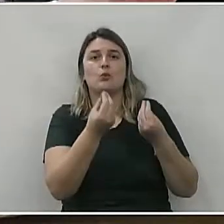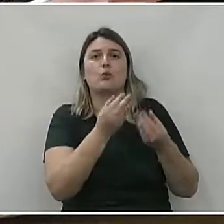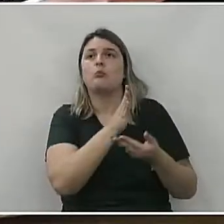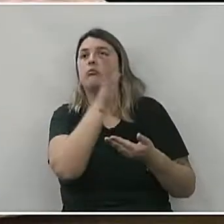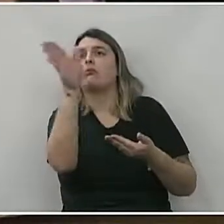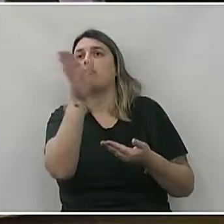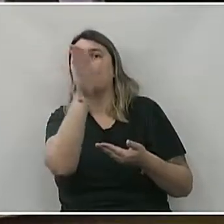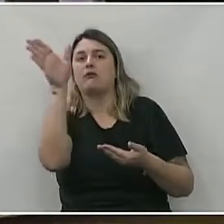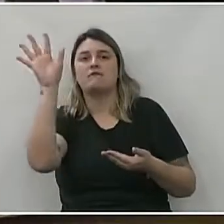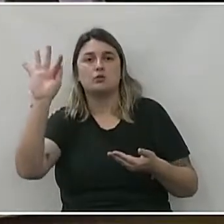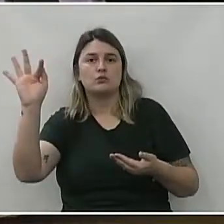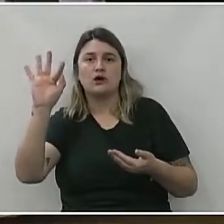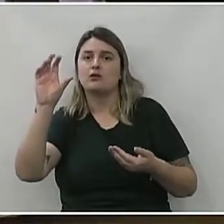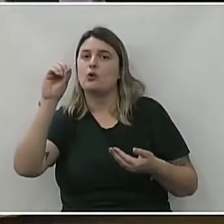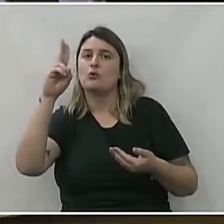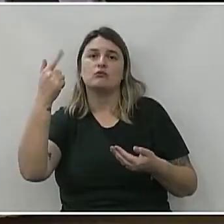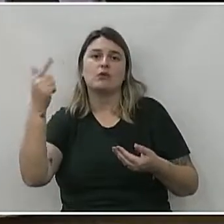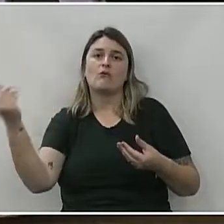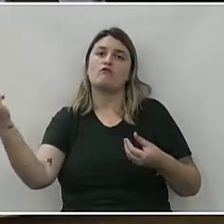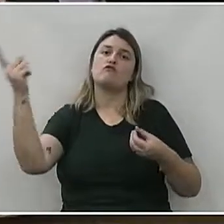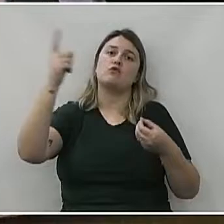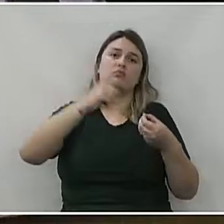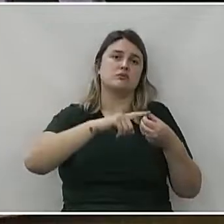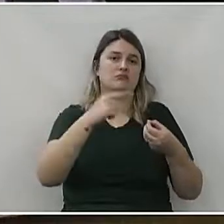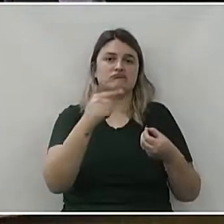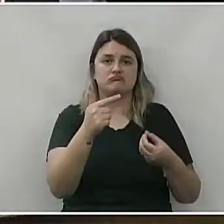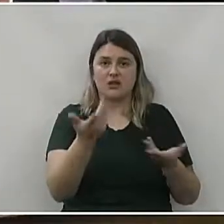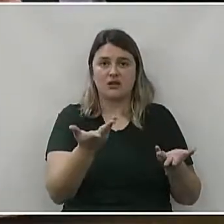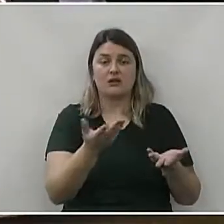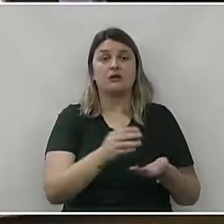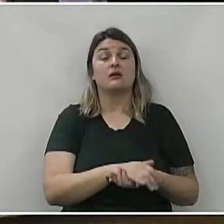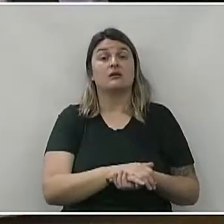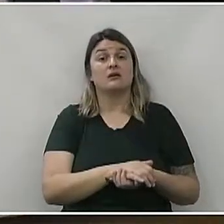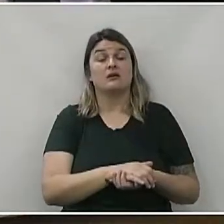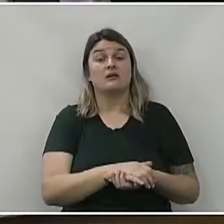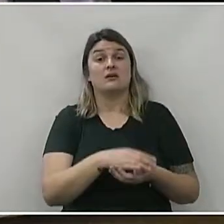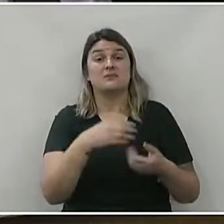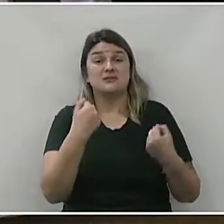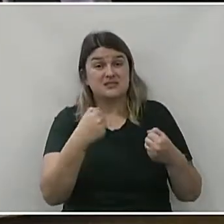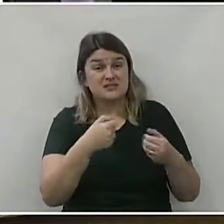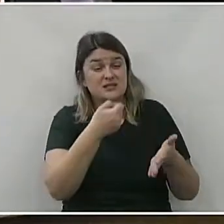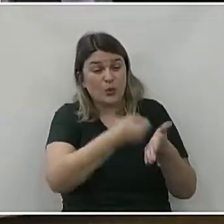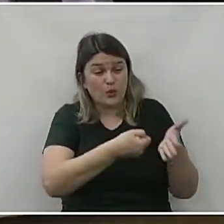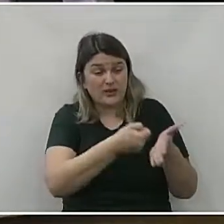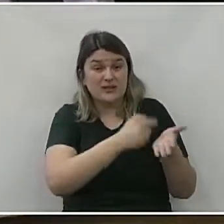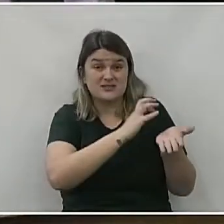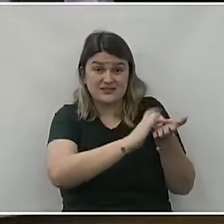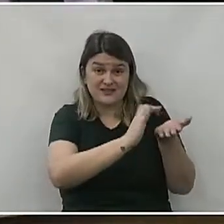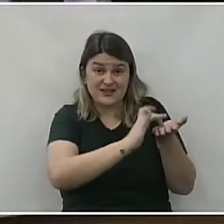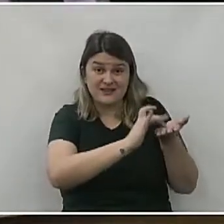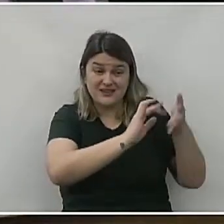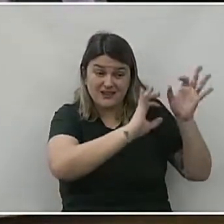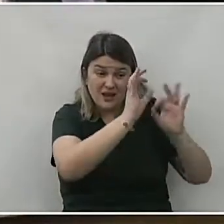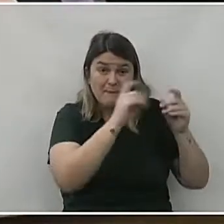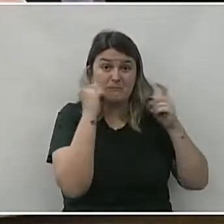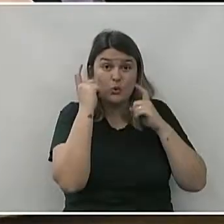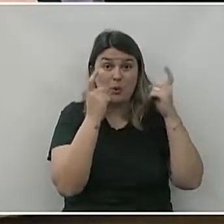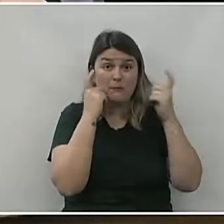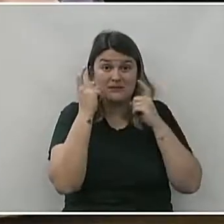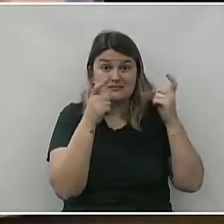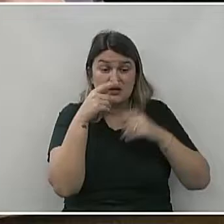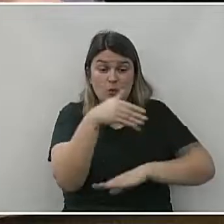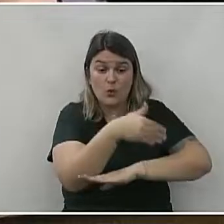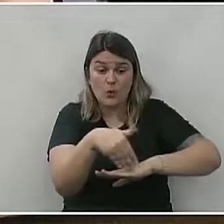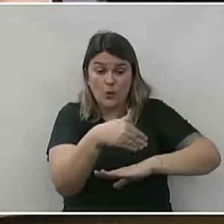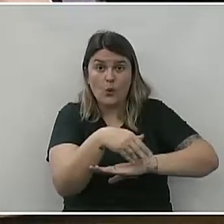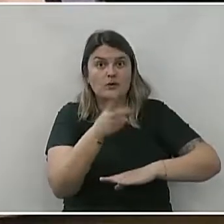como ir para a faculdade ou voltar da faculdade. E essas questões são importantes. Então, a gente precisa que a Secretaria de Obras se preocupe com as estradas